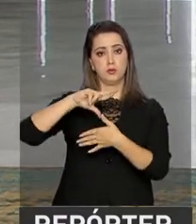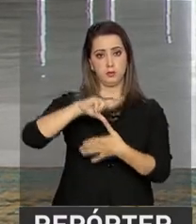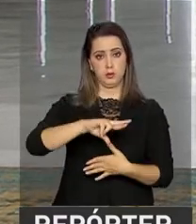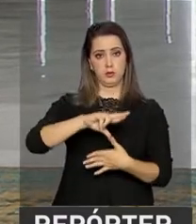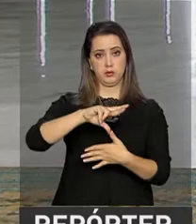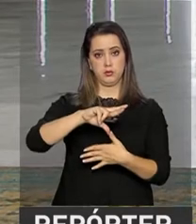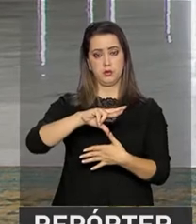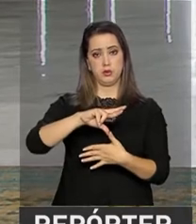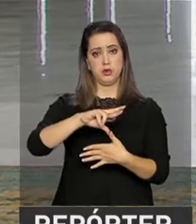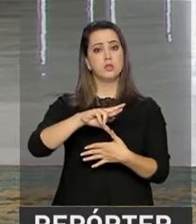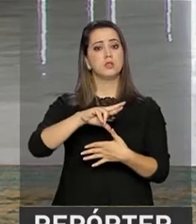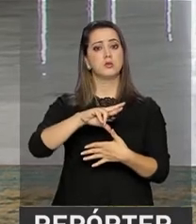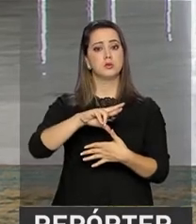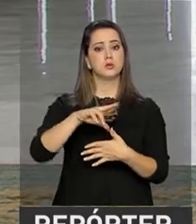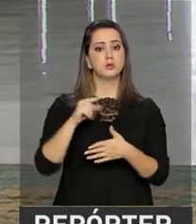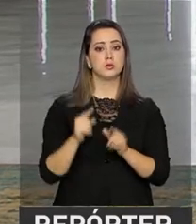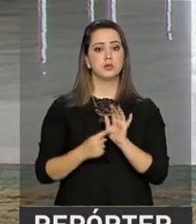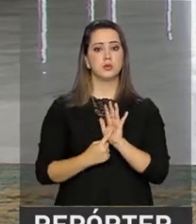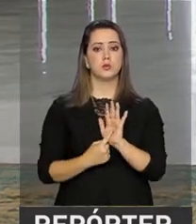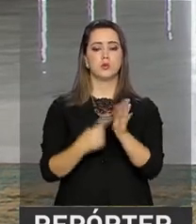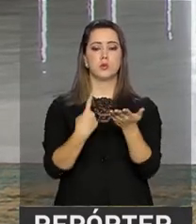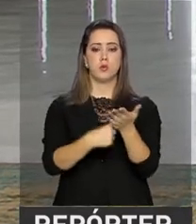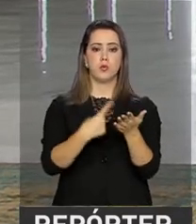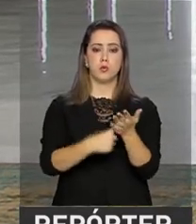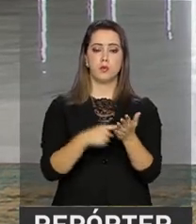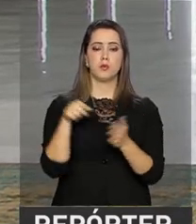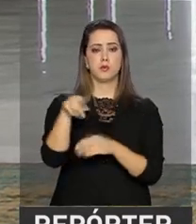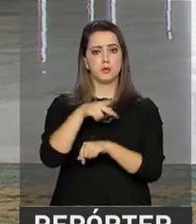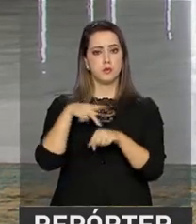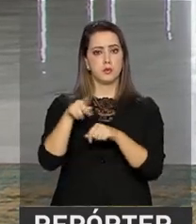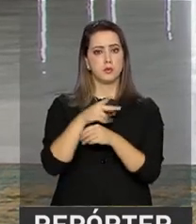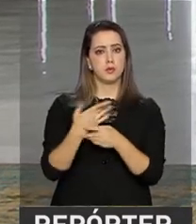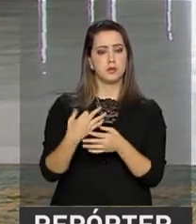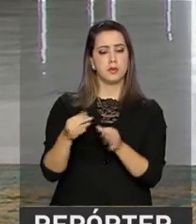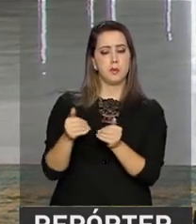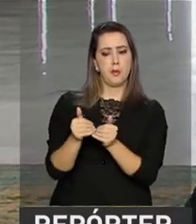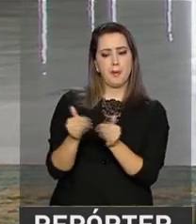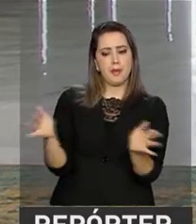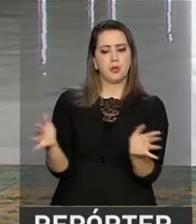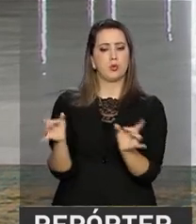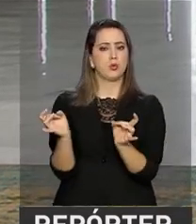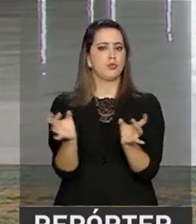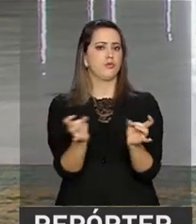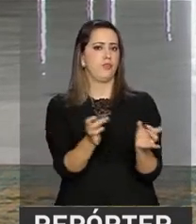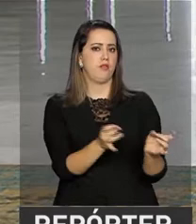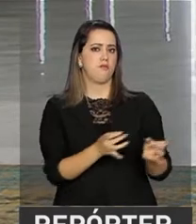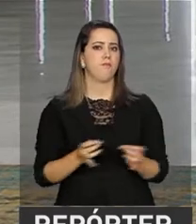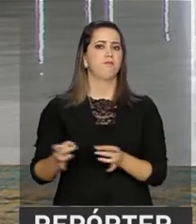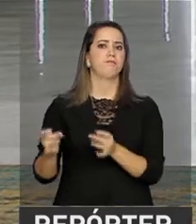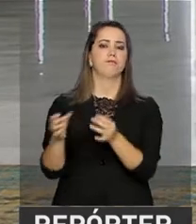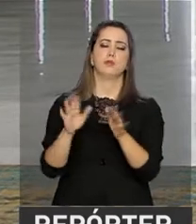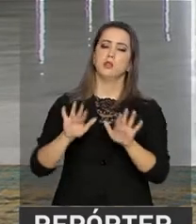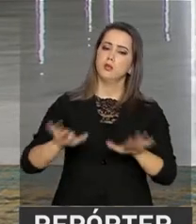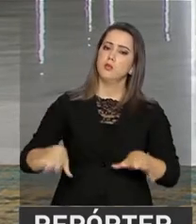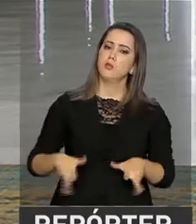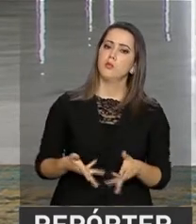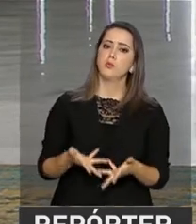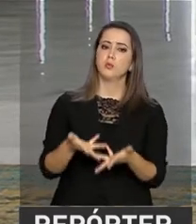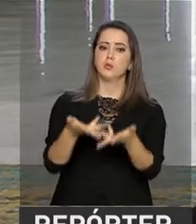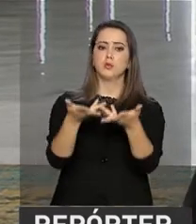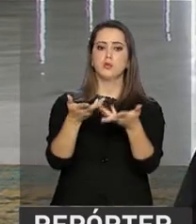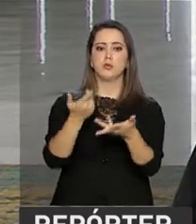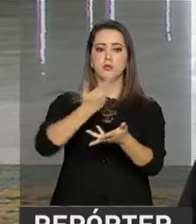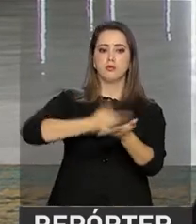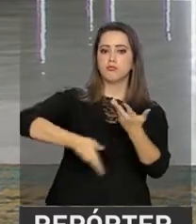acordo que reforça o compromisso destas nações contra as barreiras comerciais na região portanto pretende promover a e as relações